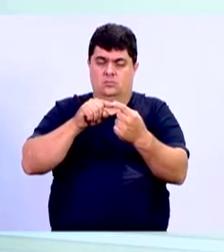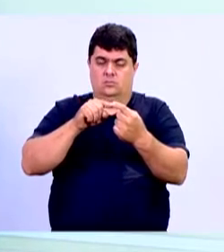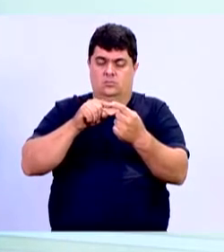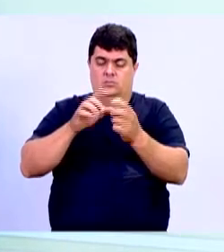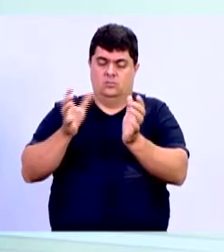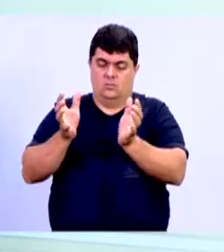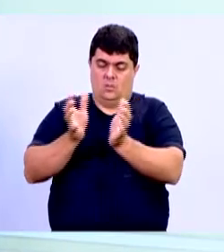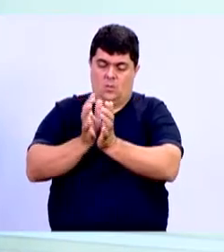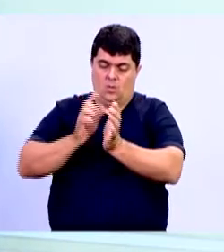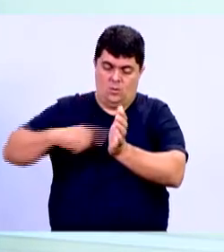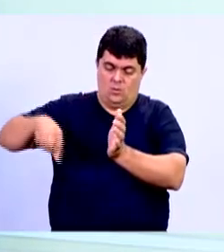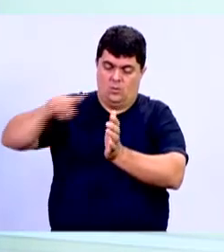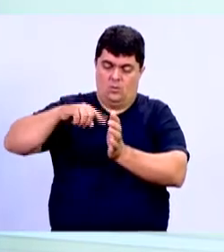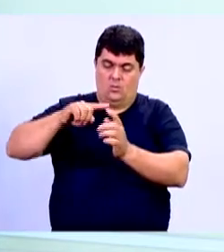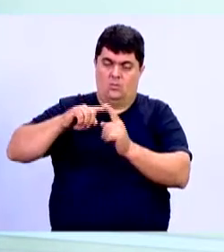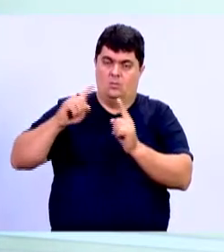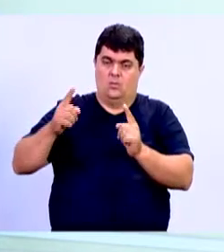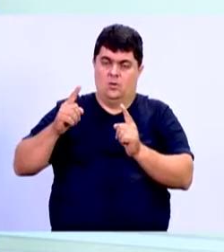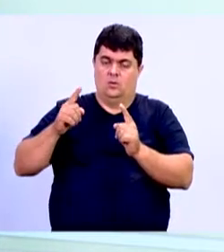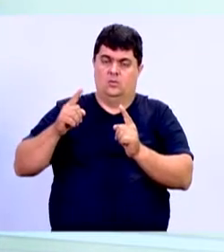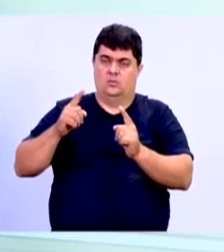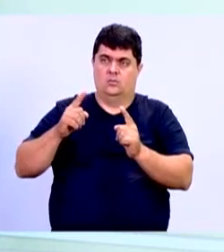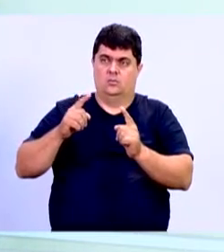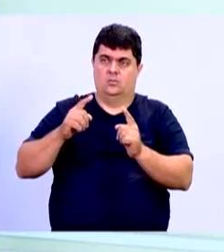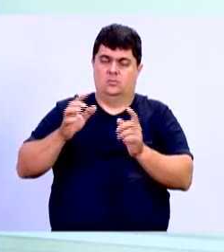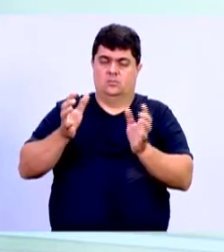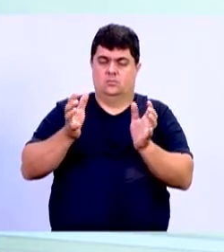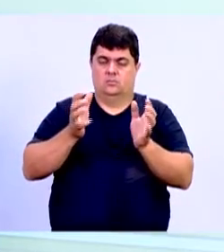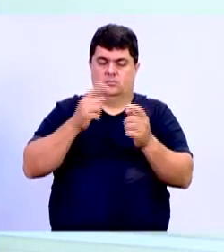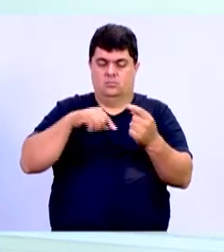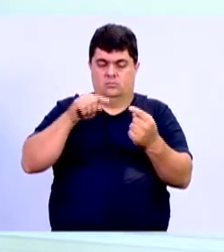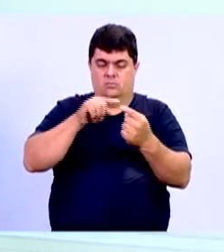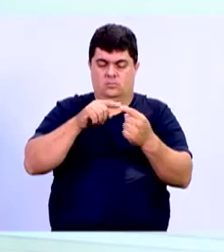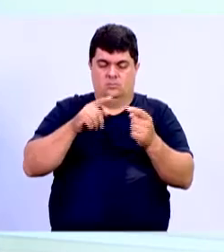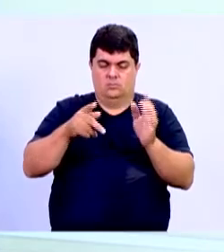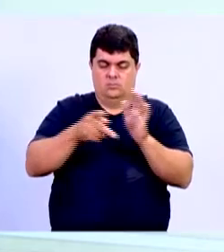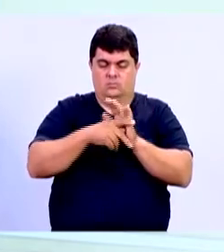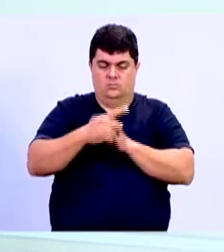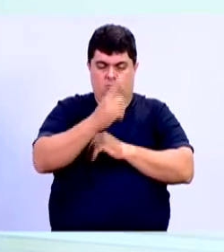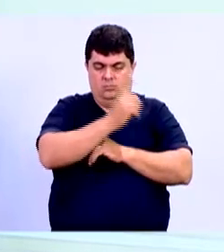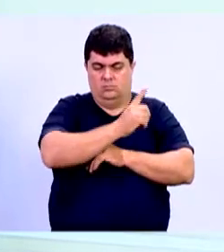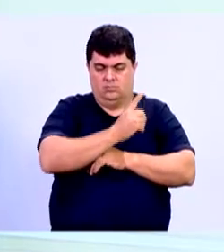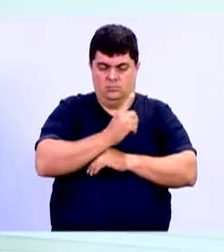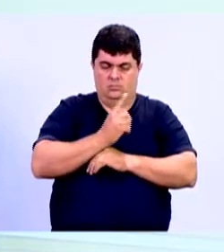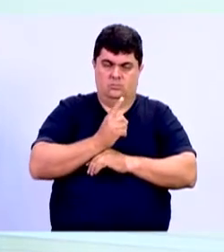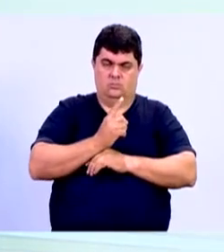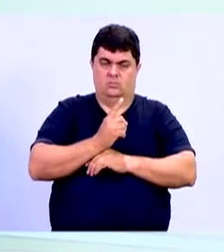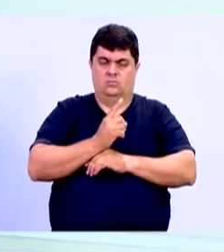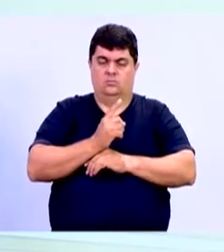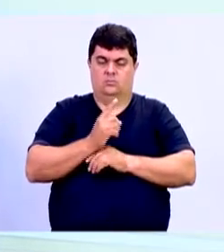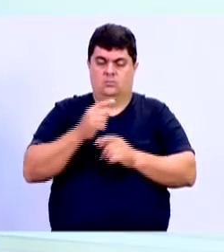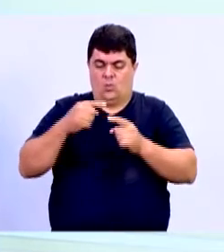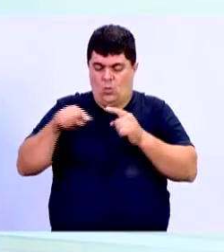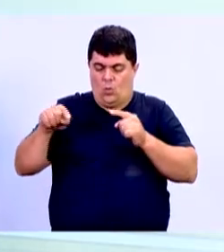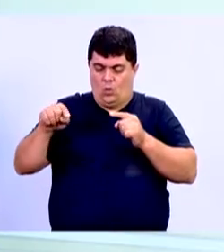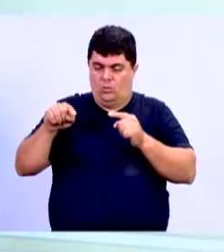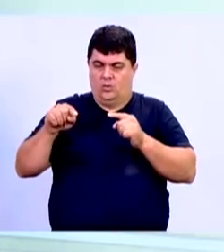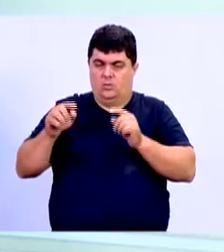grupo, mas não há um objetivo pessoal, individual, em sintonia com esse